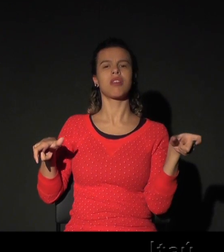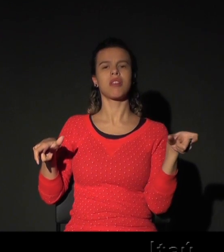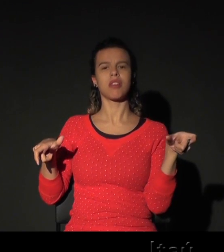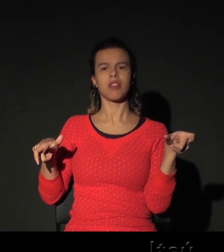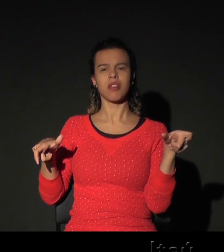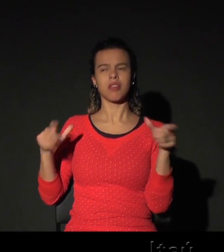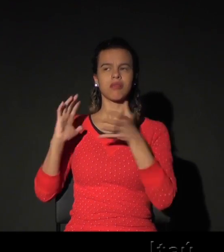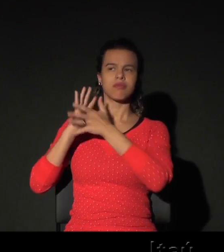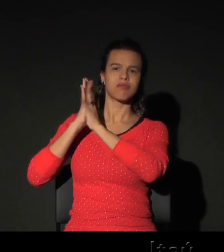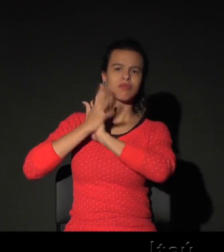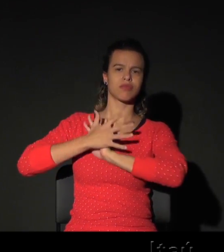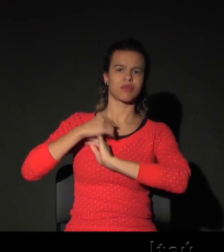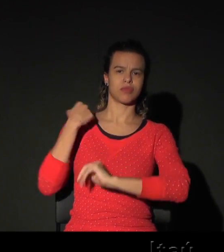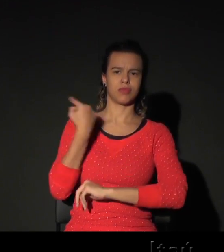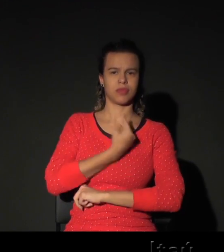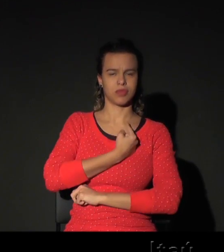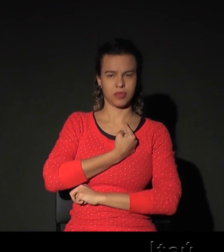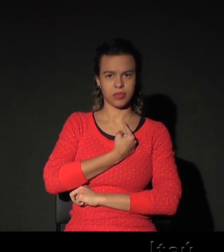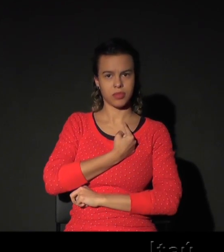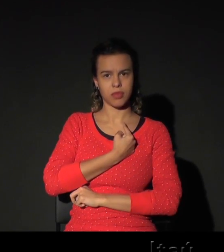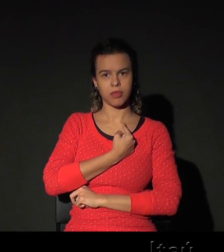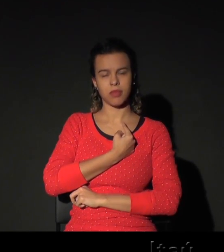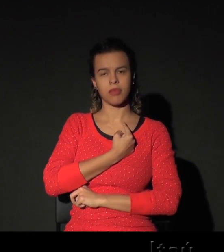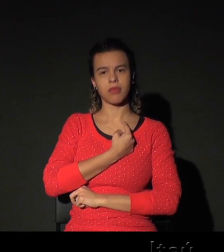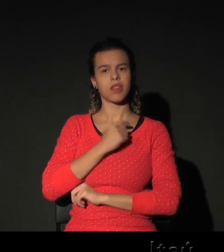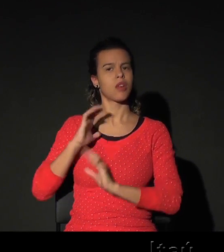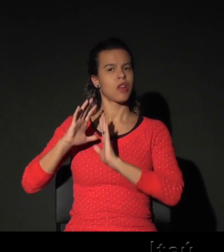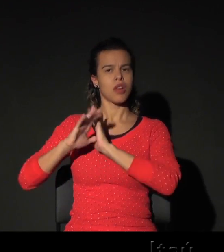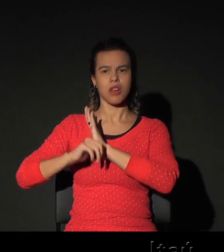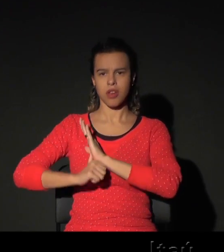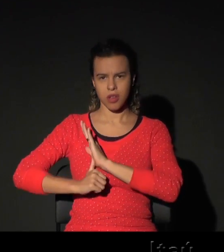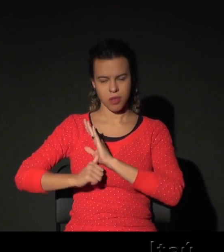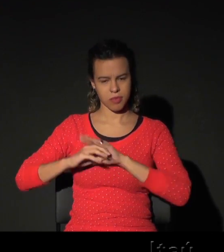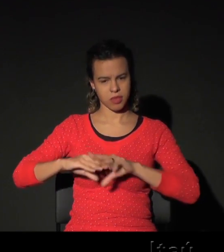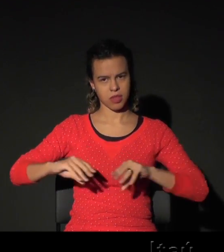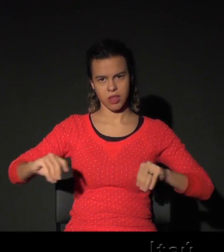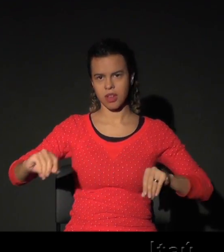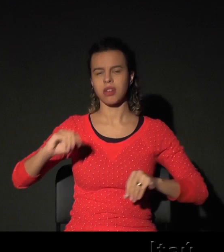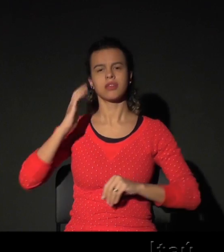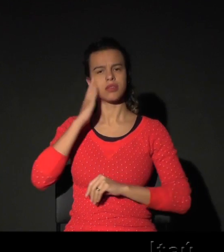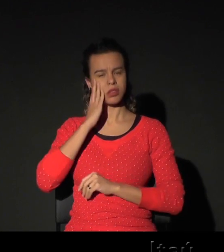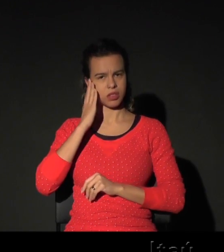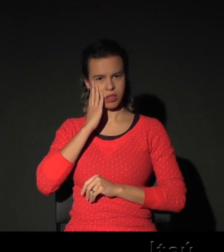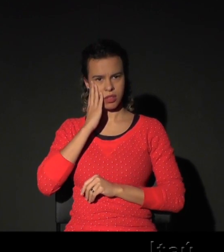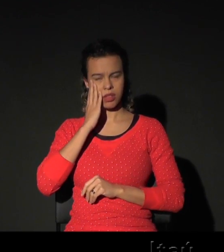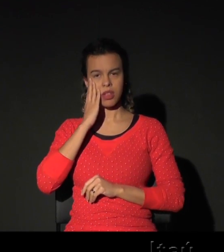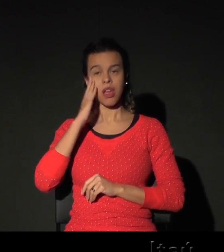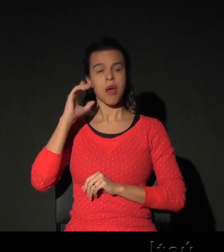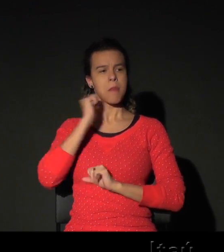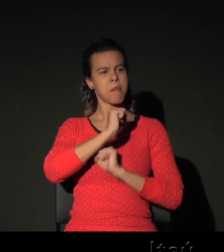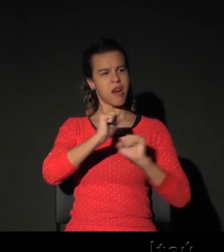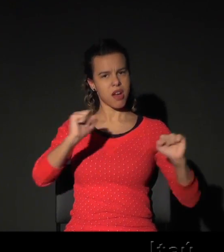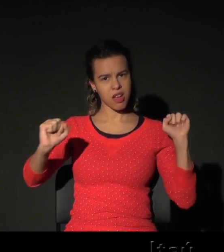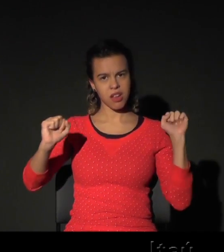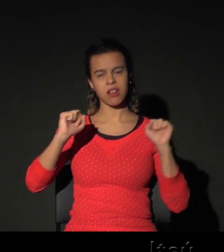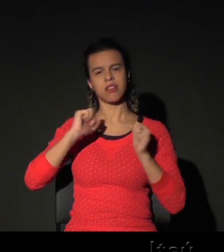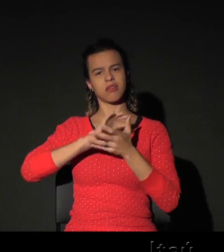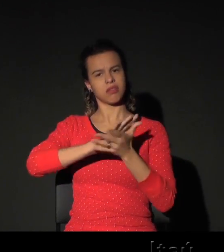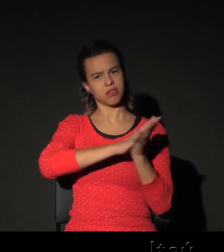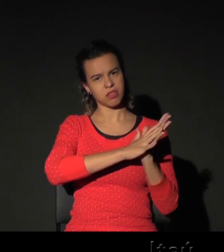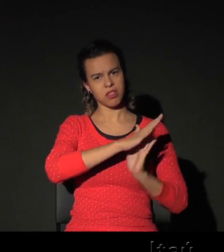nossos destruidores os que estão roubando nossas terras os que estão matando